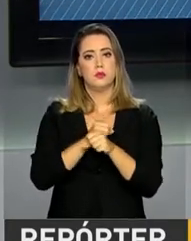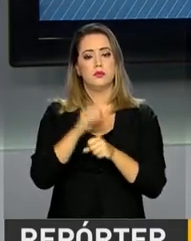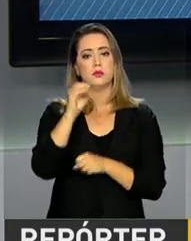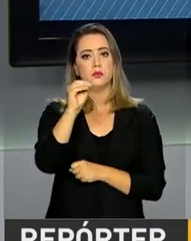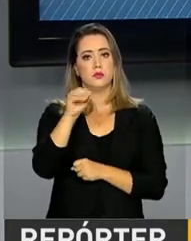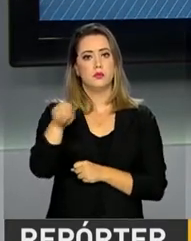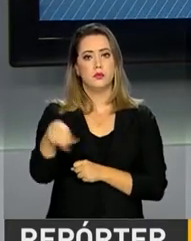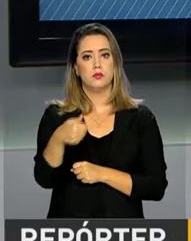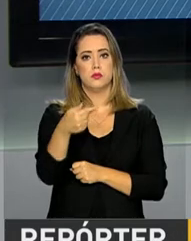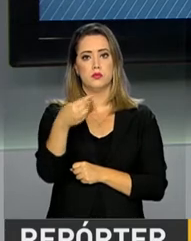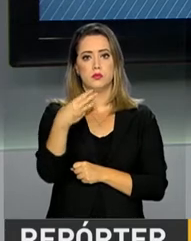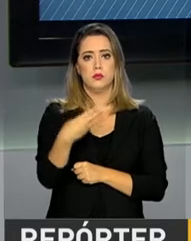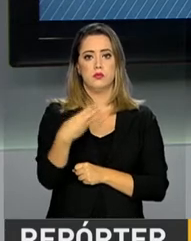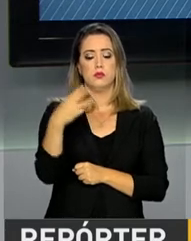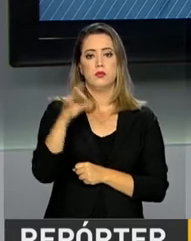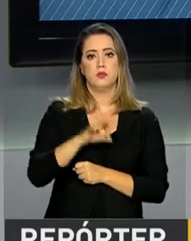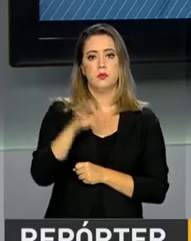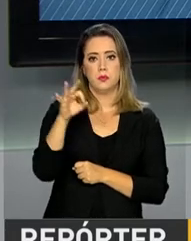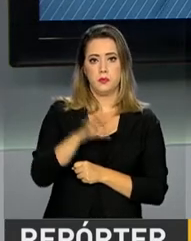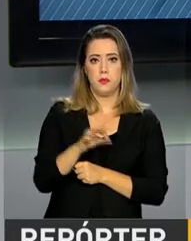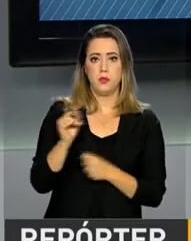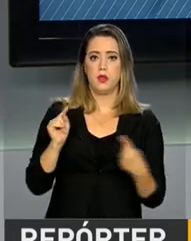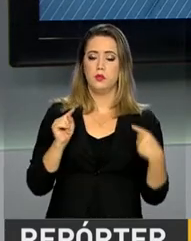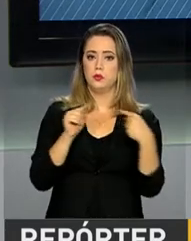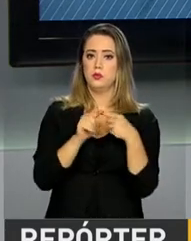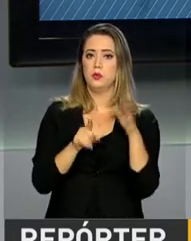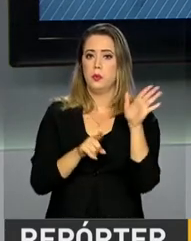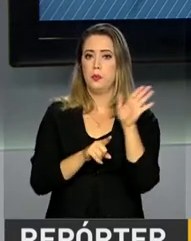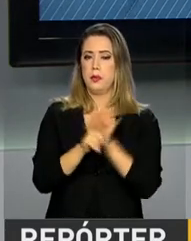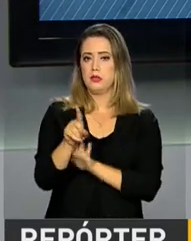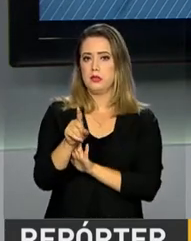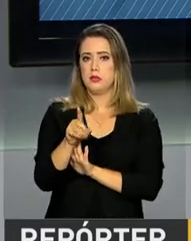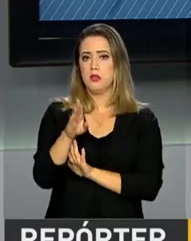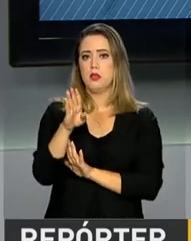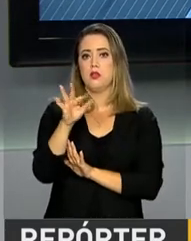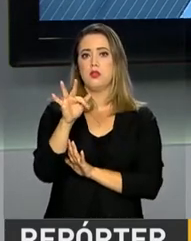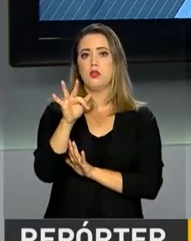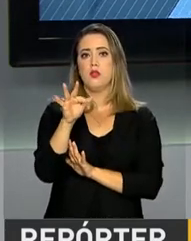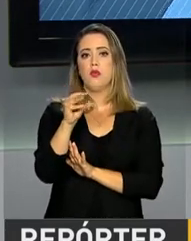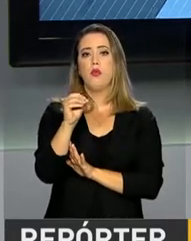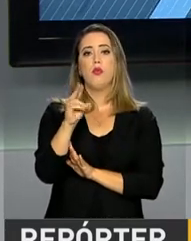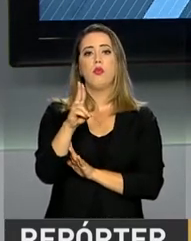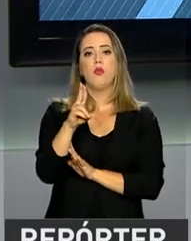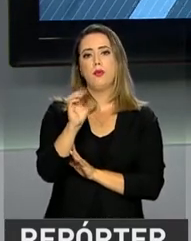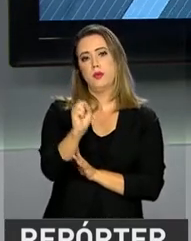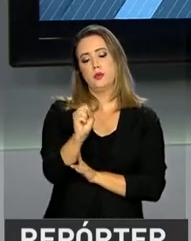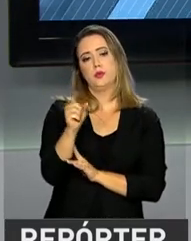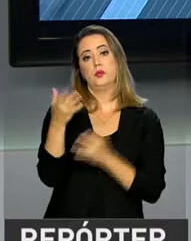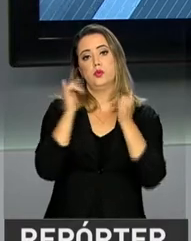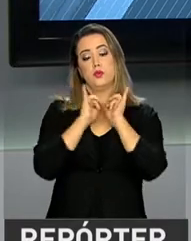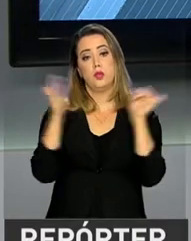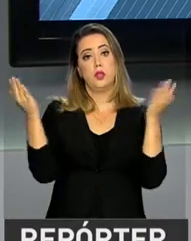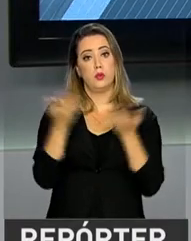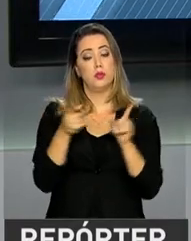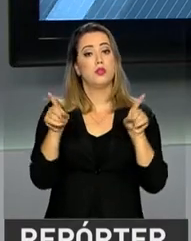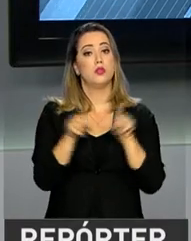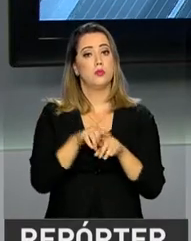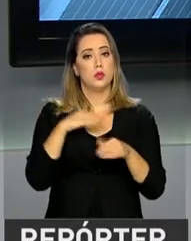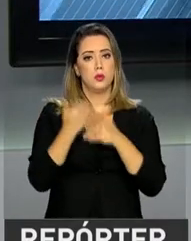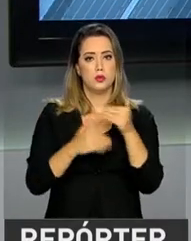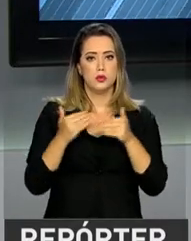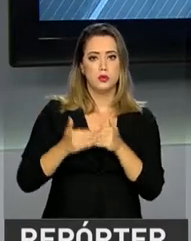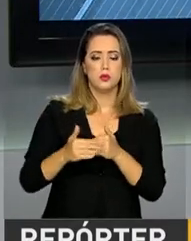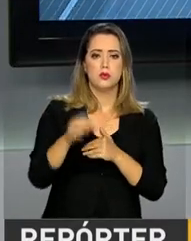em 0,73 por cento de acordo com o boletim focus divulgado hoje também está mantida a previsão da taxa